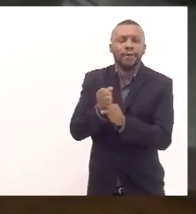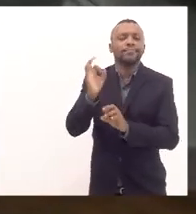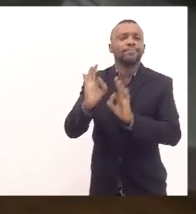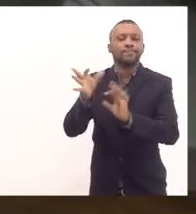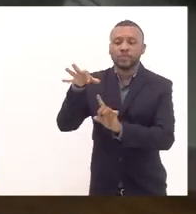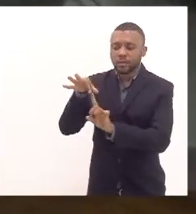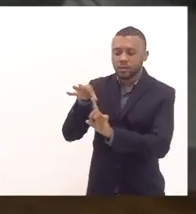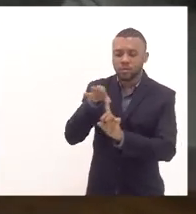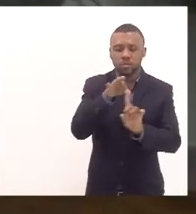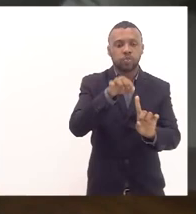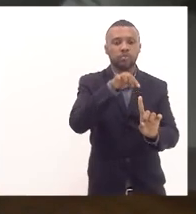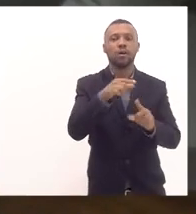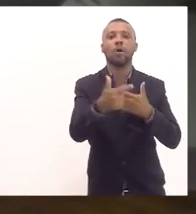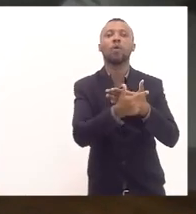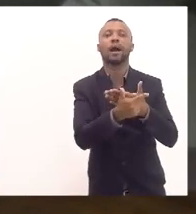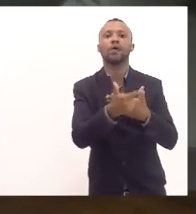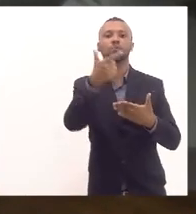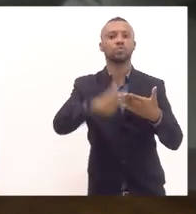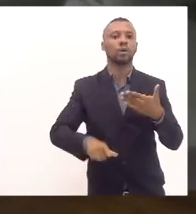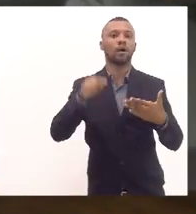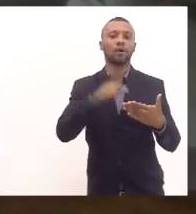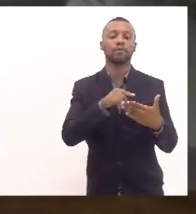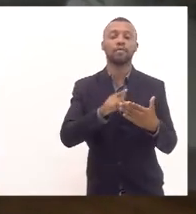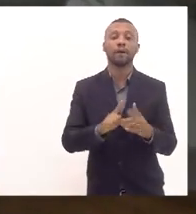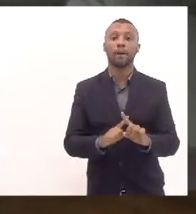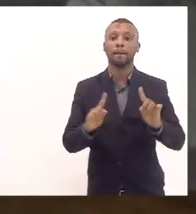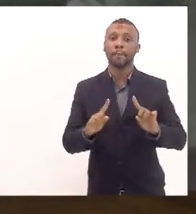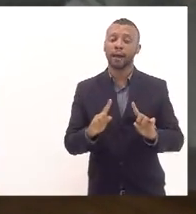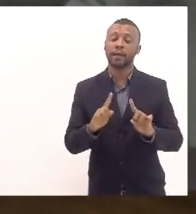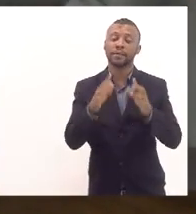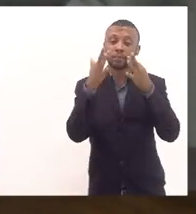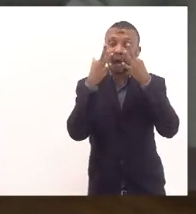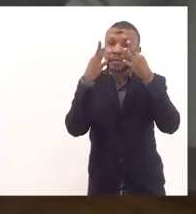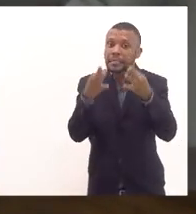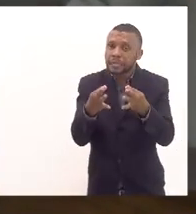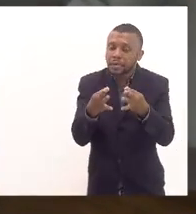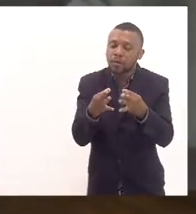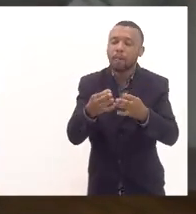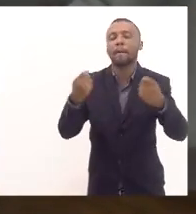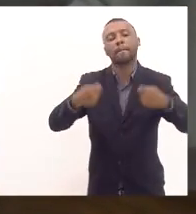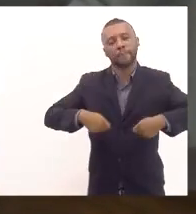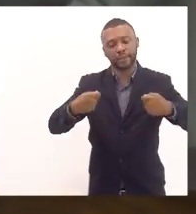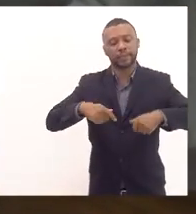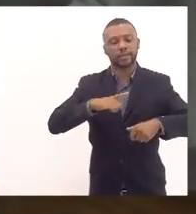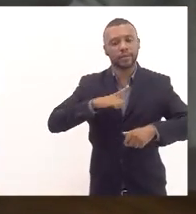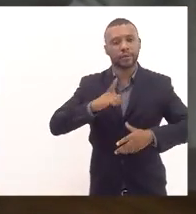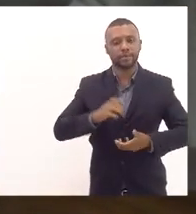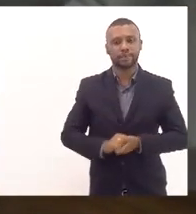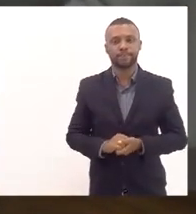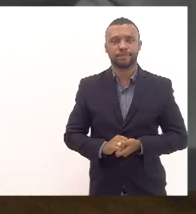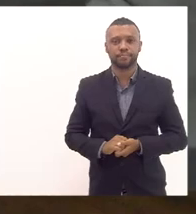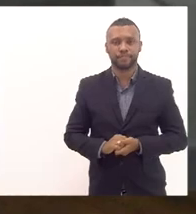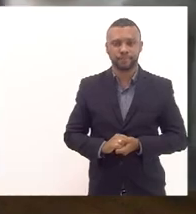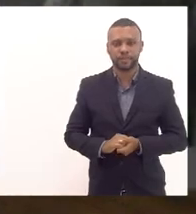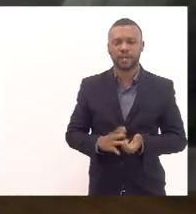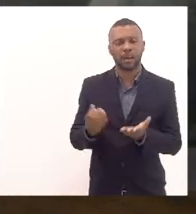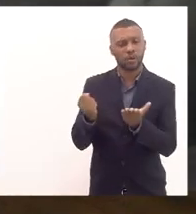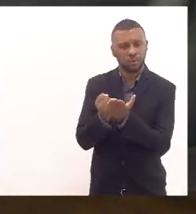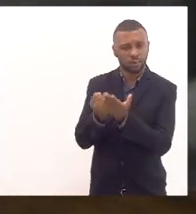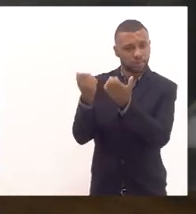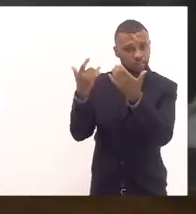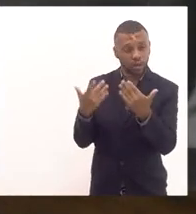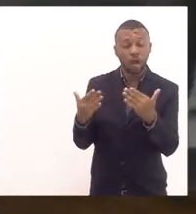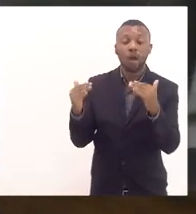reconduzido mas é preciso ter uma atenção maior e Como disse que o Samuel